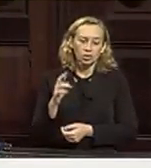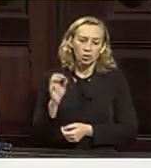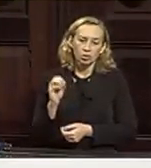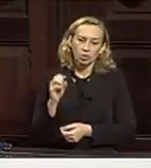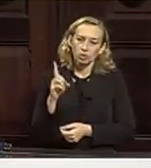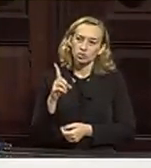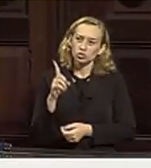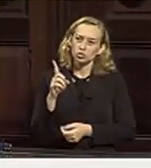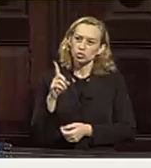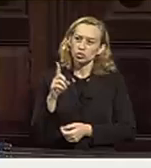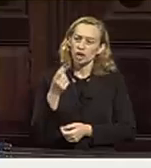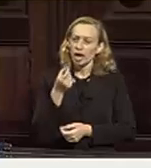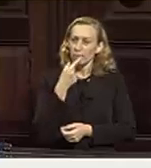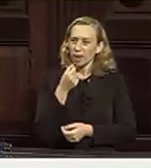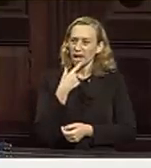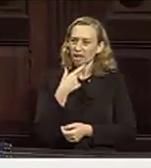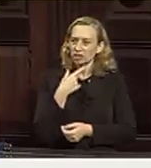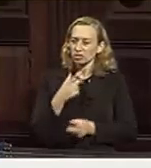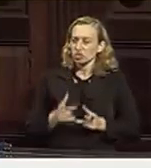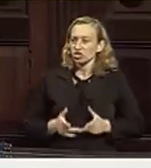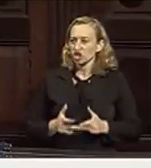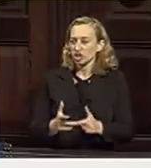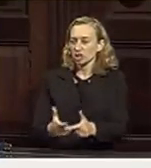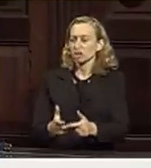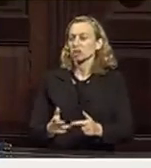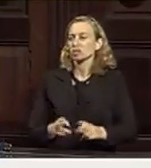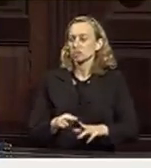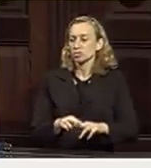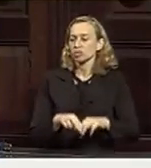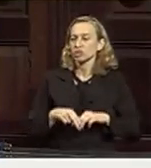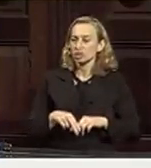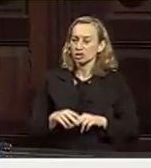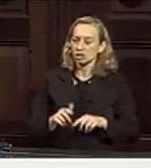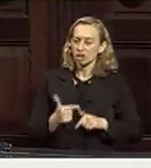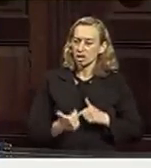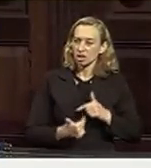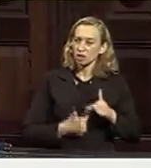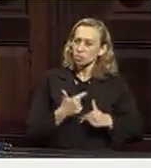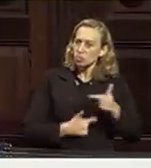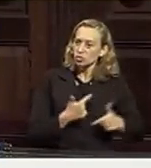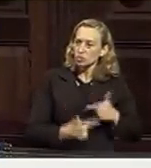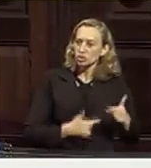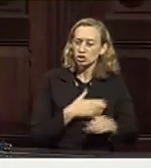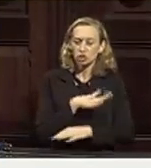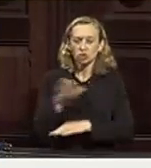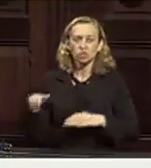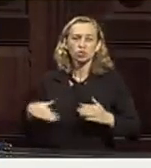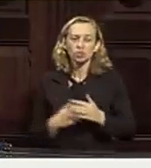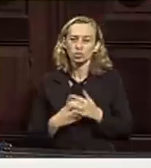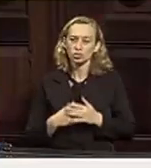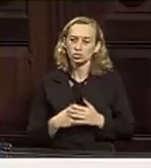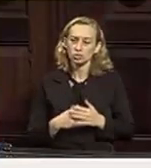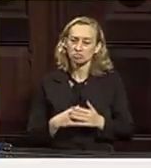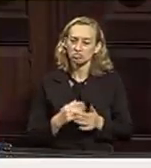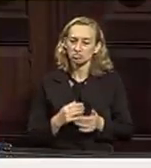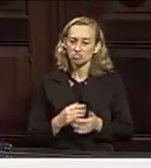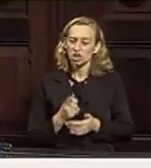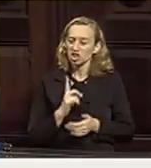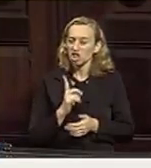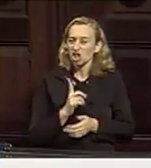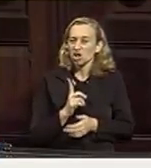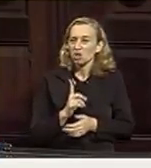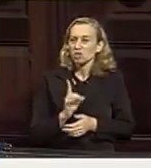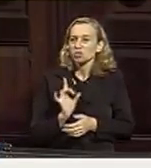a saúde. Portanto, essa luta de vocês, nossa, da sociedade, não é